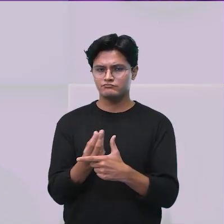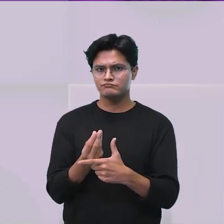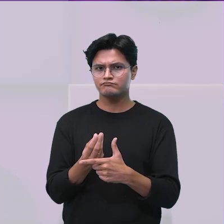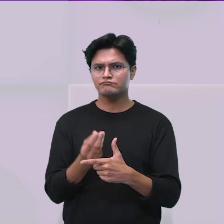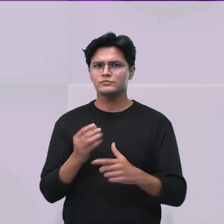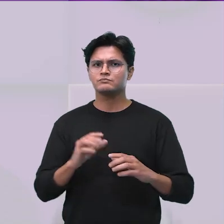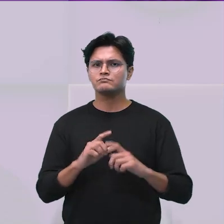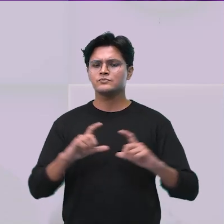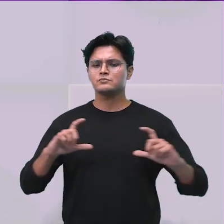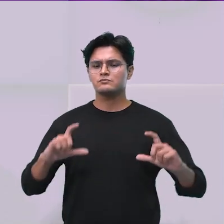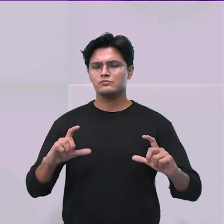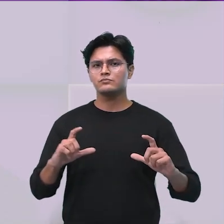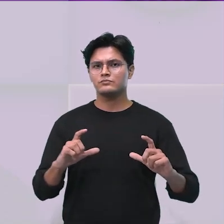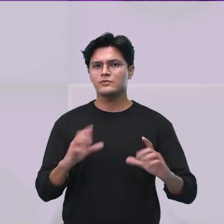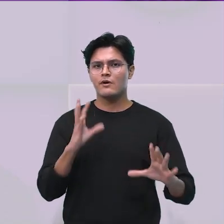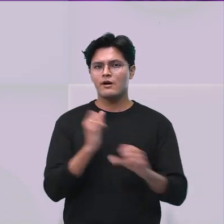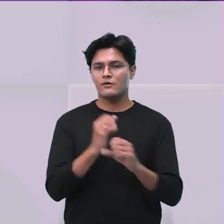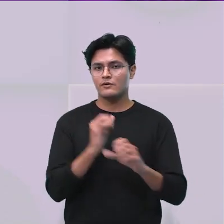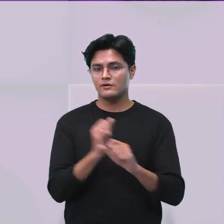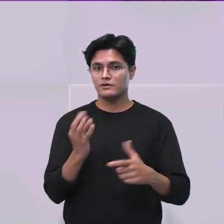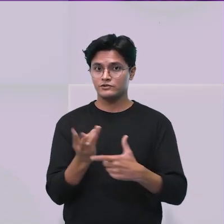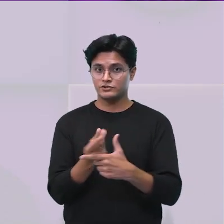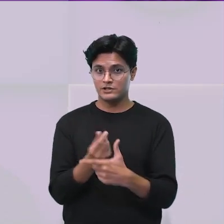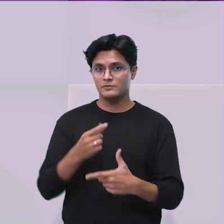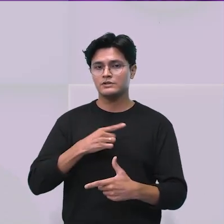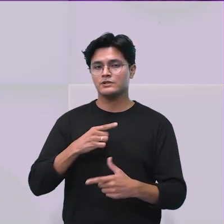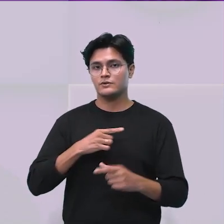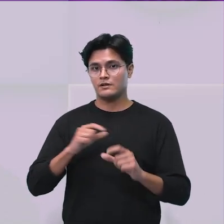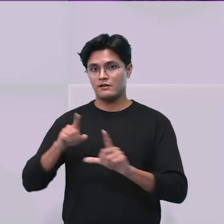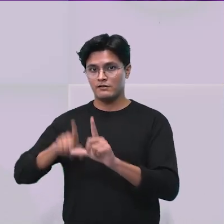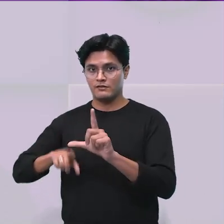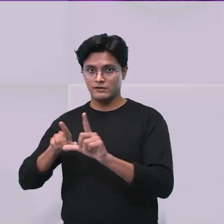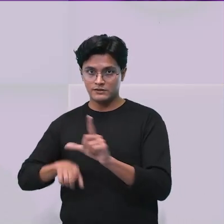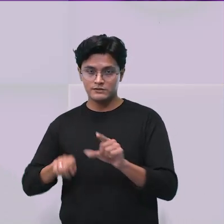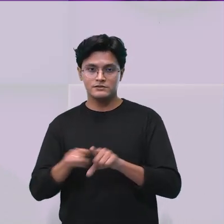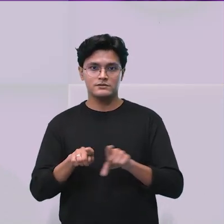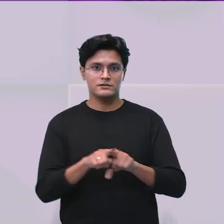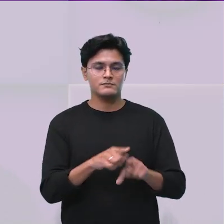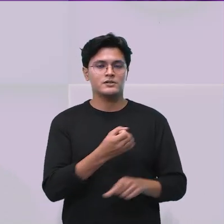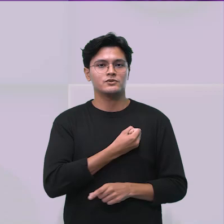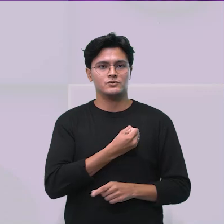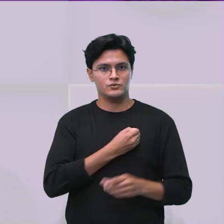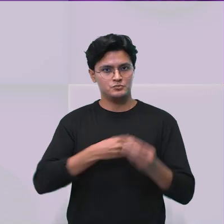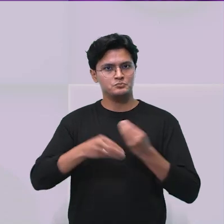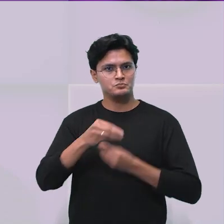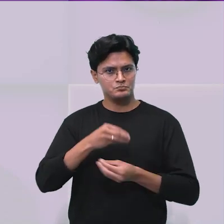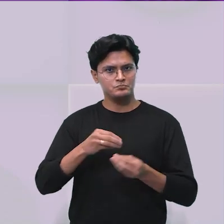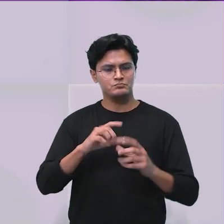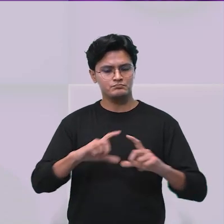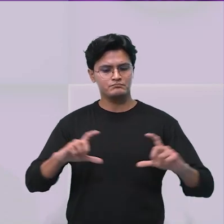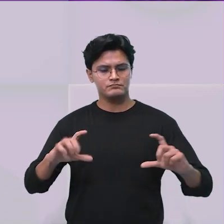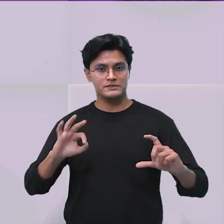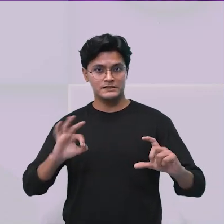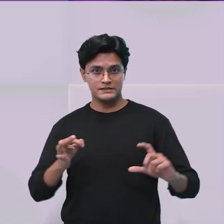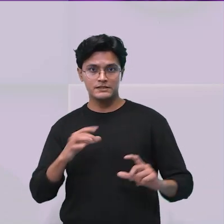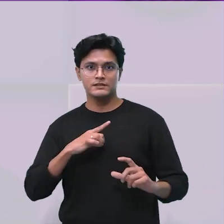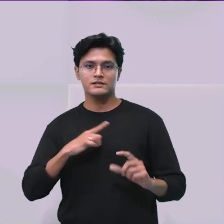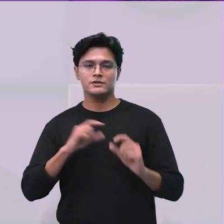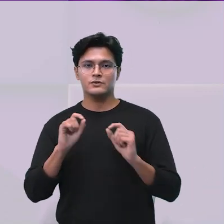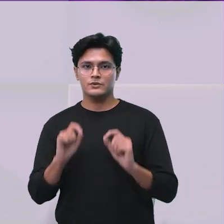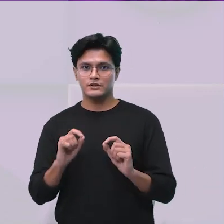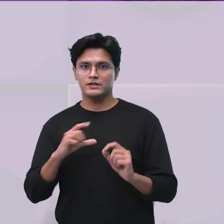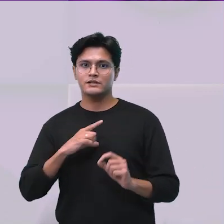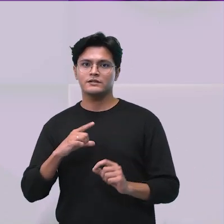expressão matemática que possui letras e números, tá? Numa expressão algébrica nós teremos ali a presença